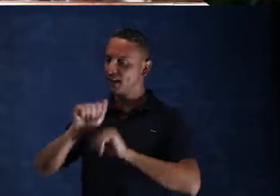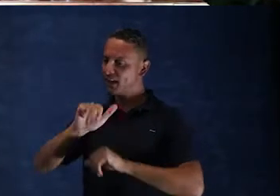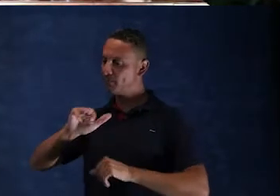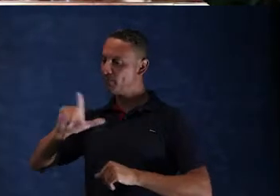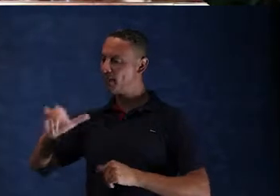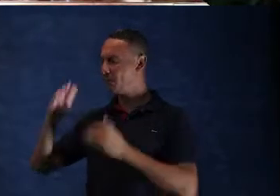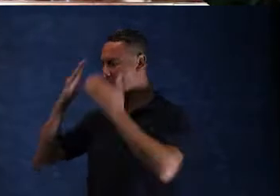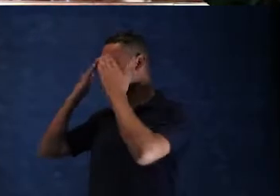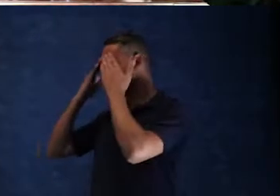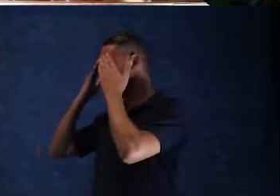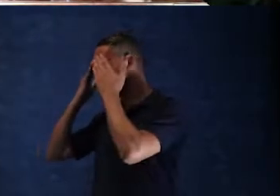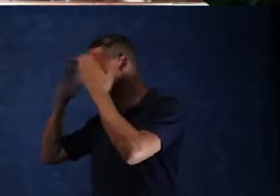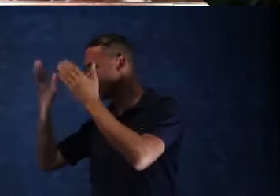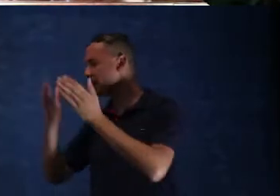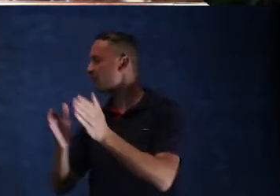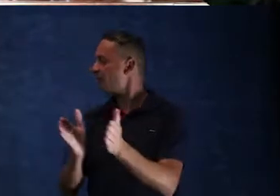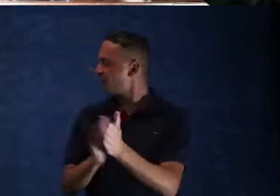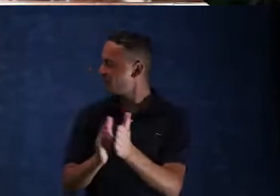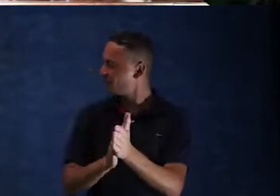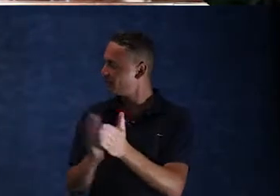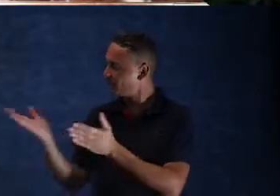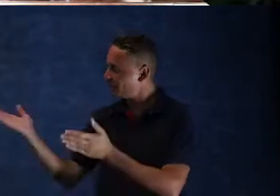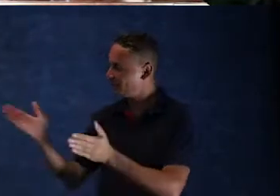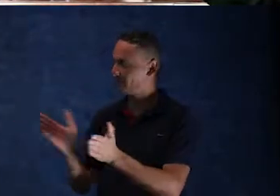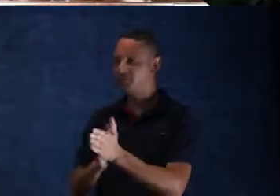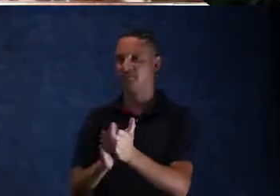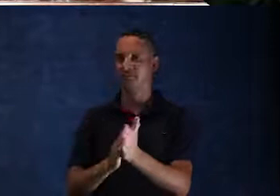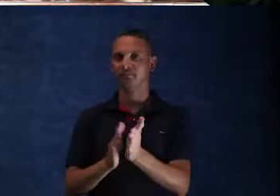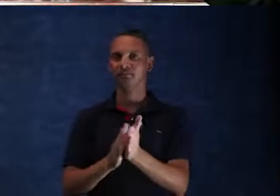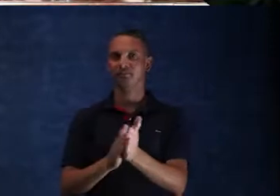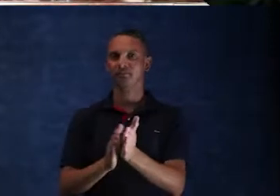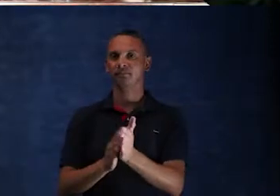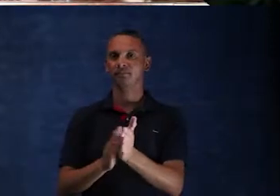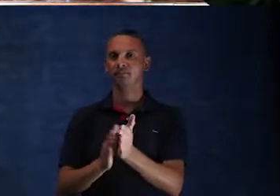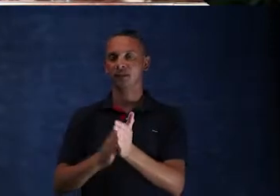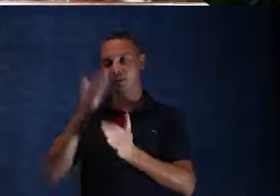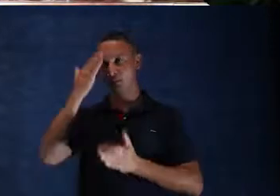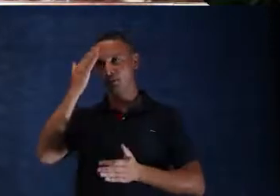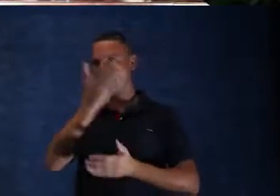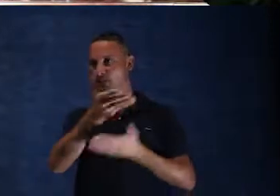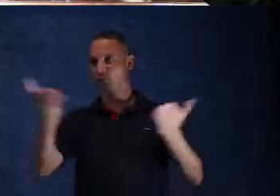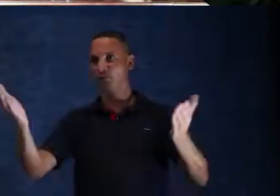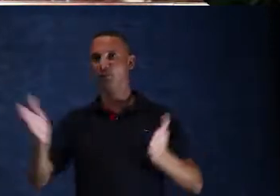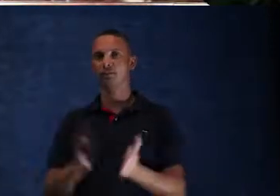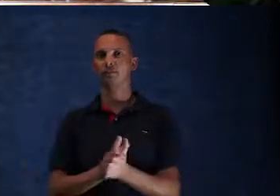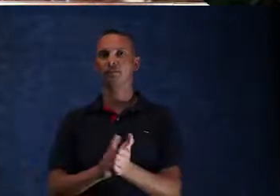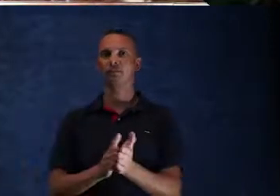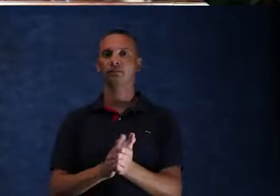sempre. Muito obrigado e aplausos para a nossa conferencista. Agradeço a todos. Obrigada.